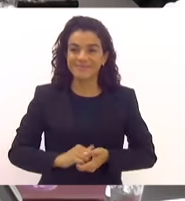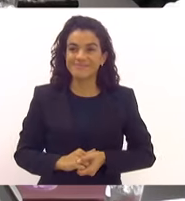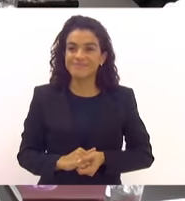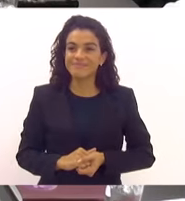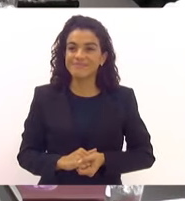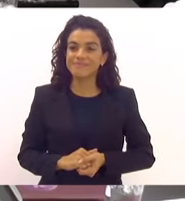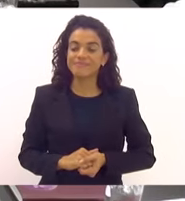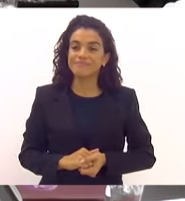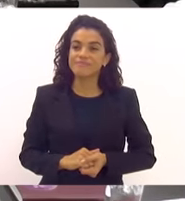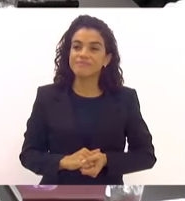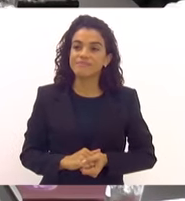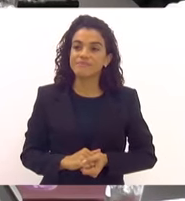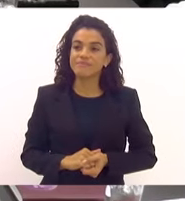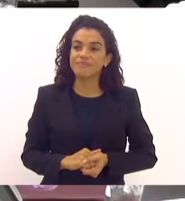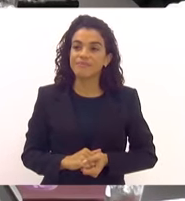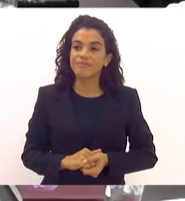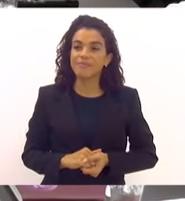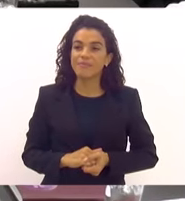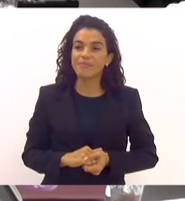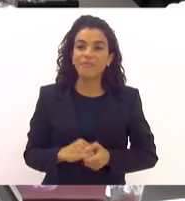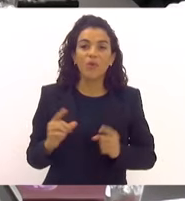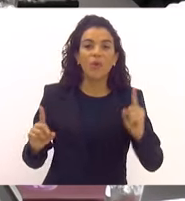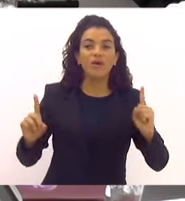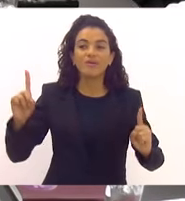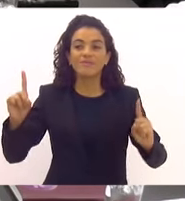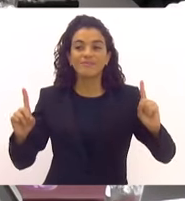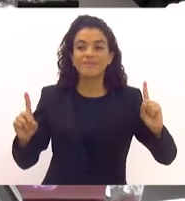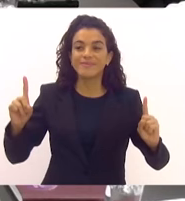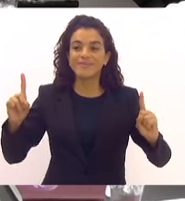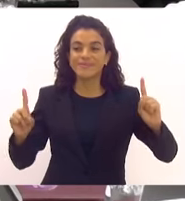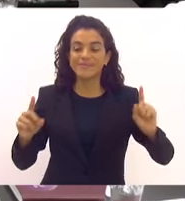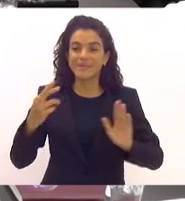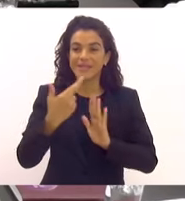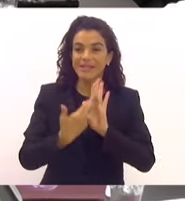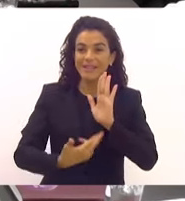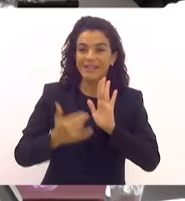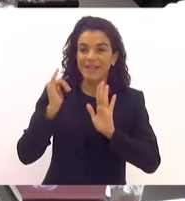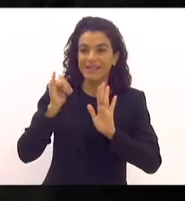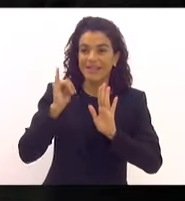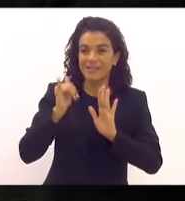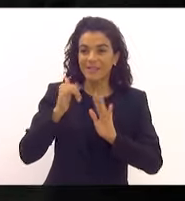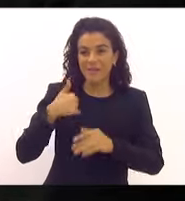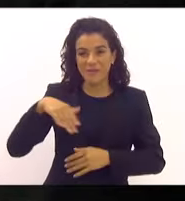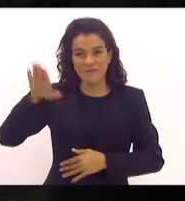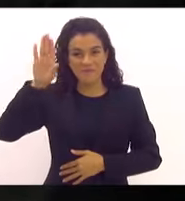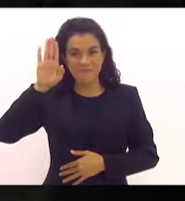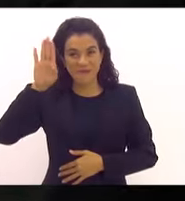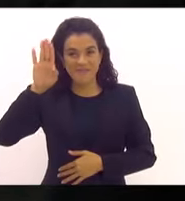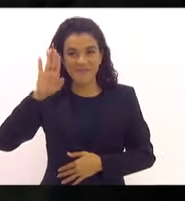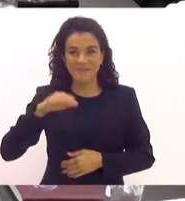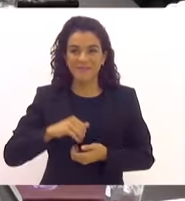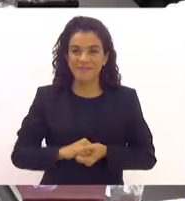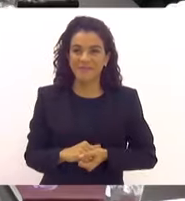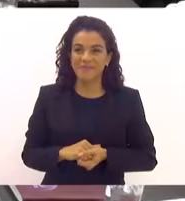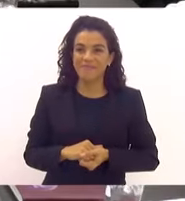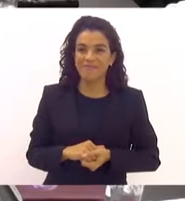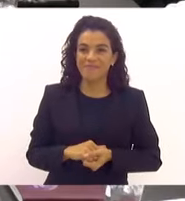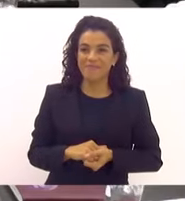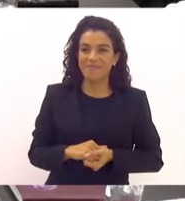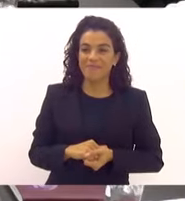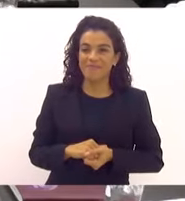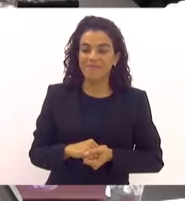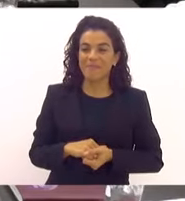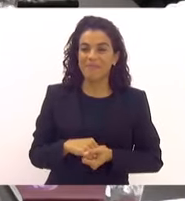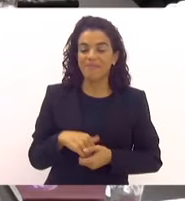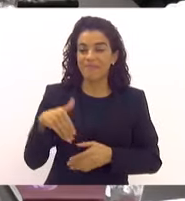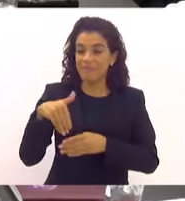Vamos designar a deputada. Quem que é? A deputada Célia ou a deputada Verônica? Para ser a relatora e fazer o vencido. Eu posso ser. Então vamos botar em votação.